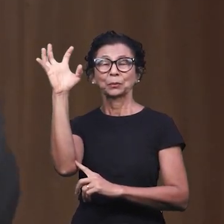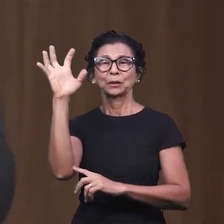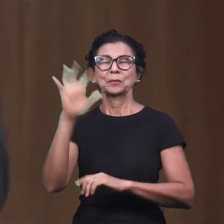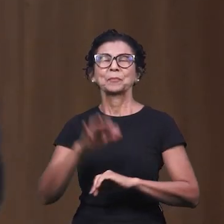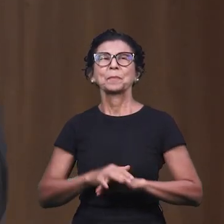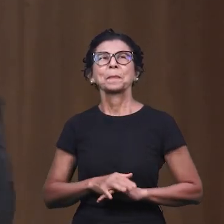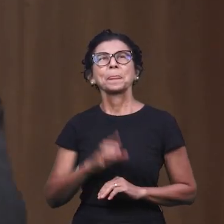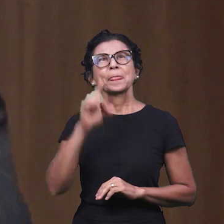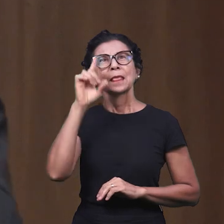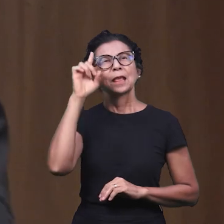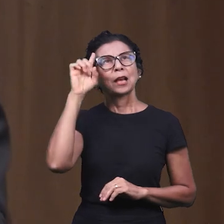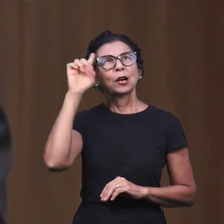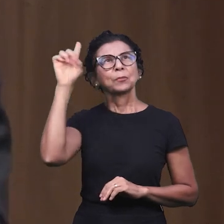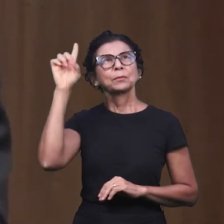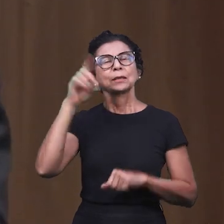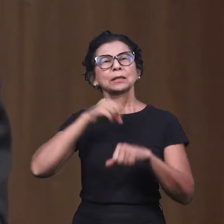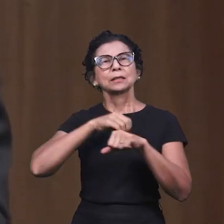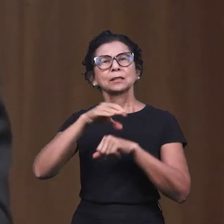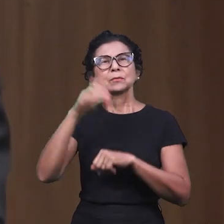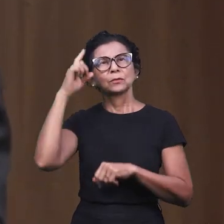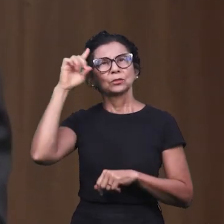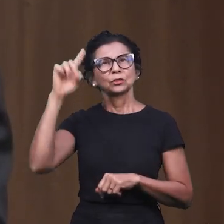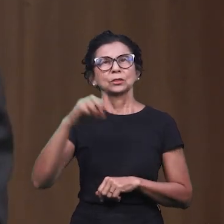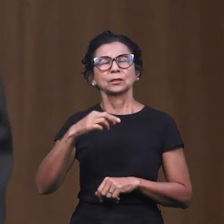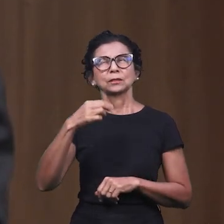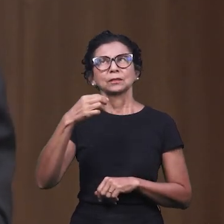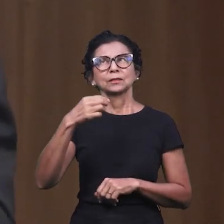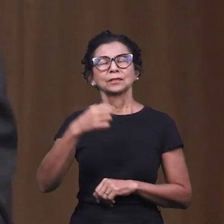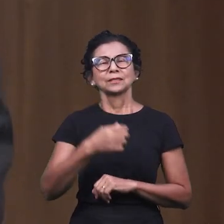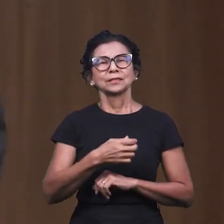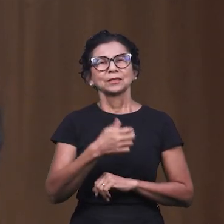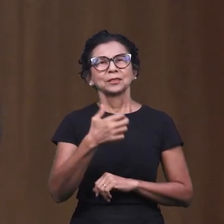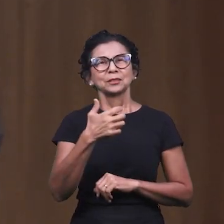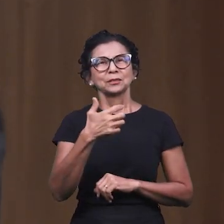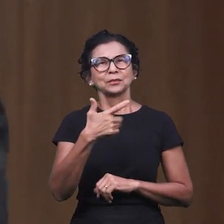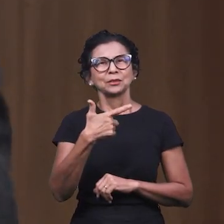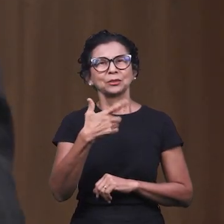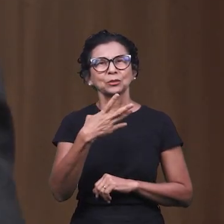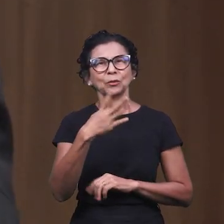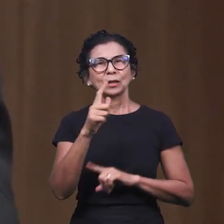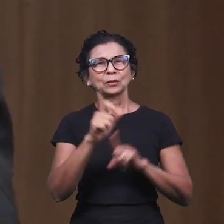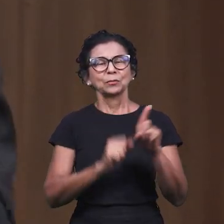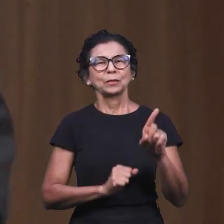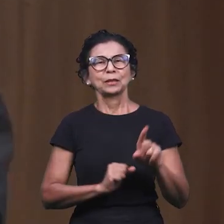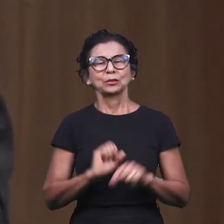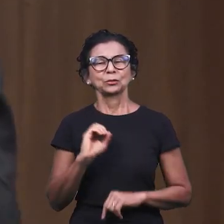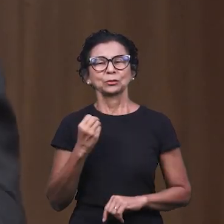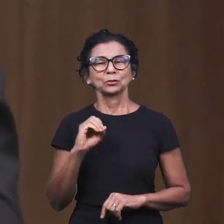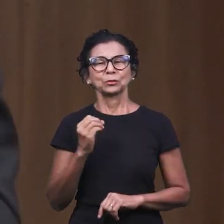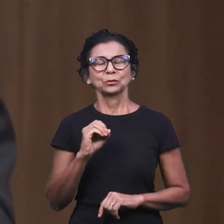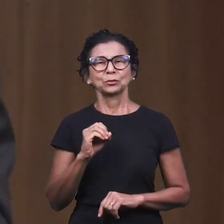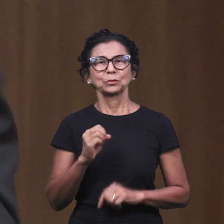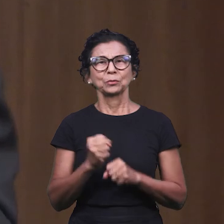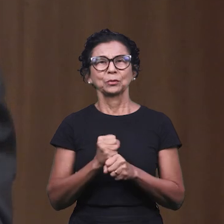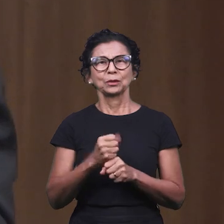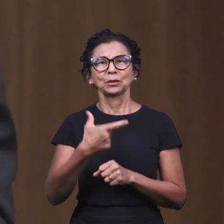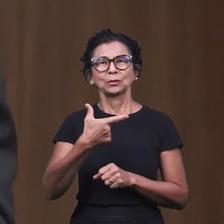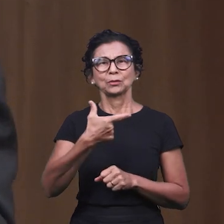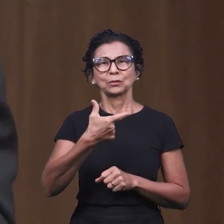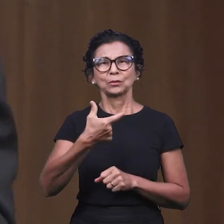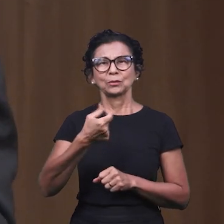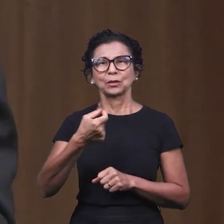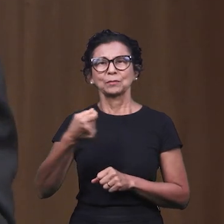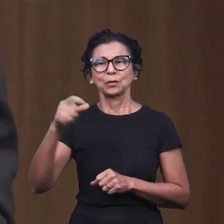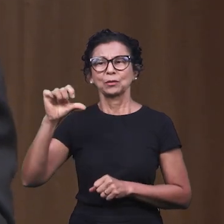isso, sobre grandes experiências que temos, muitas experiências. Creio que não daria tempo de falar, né?